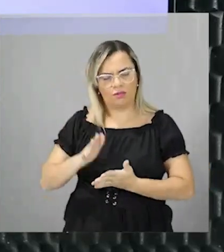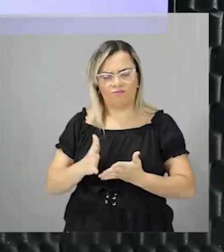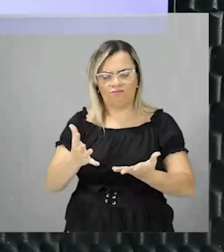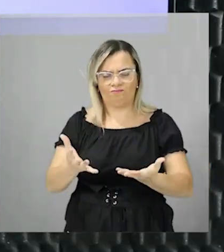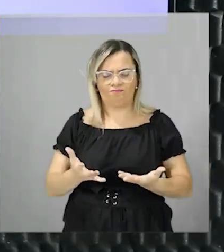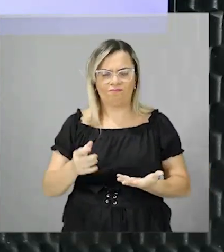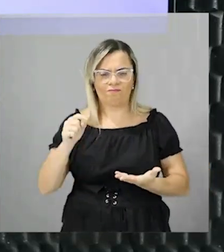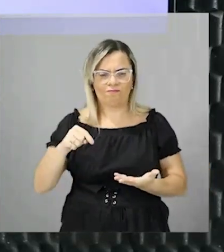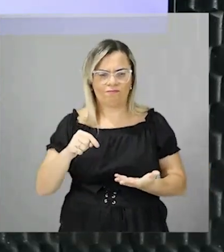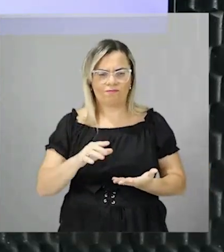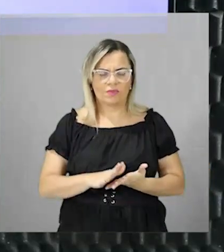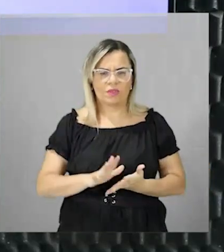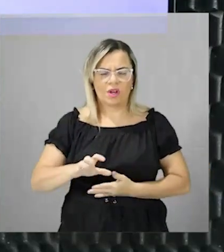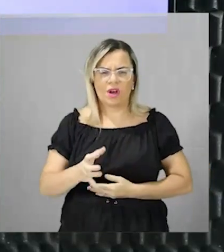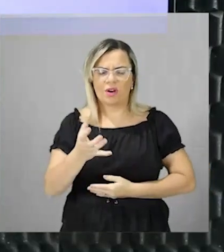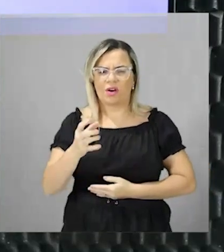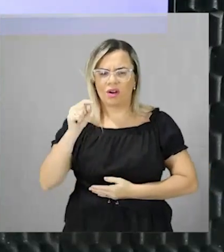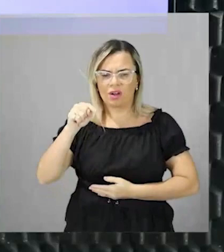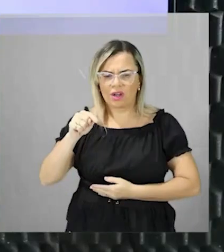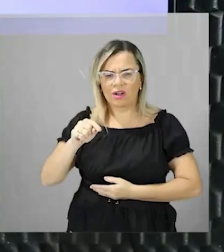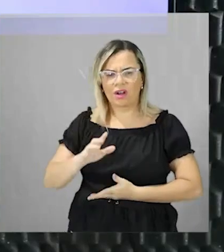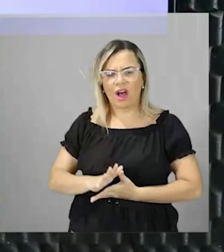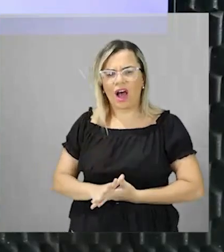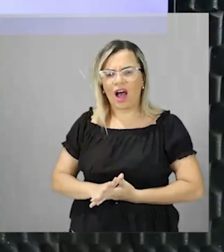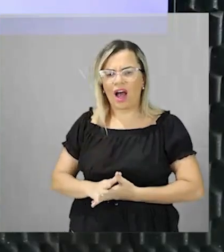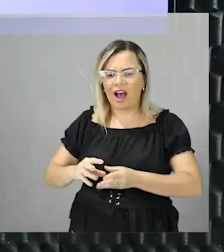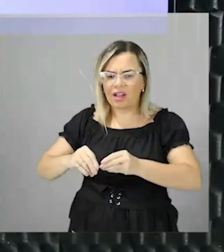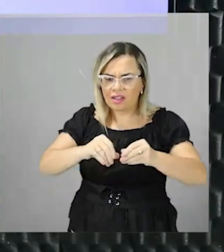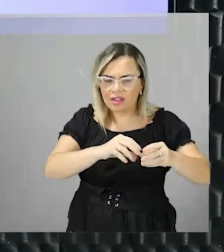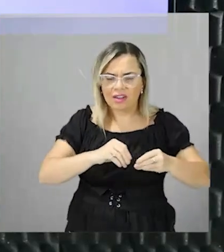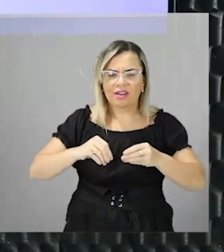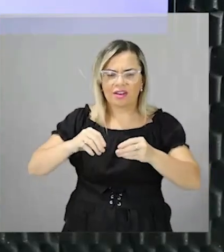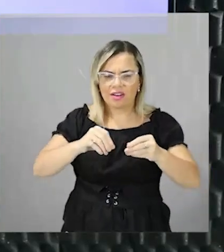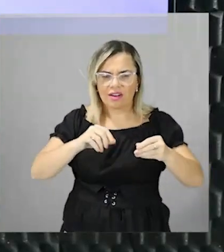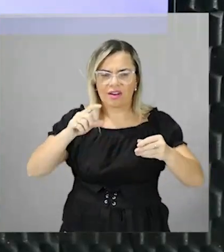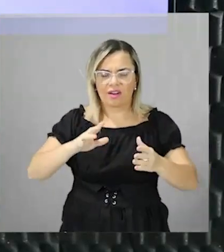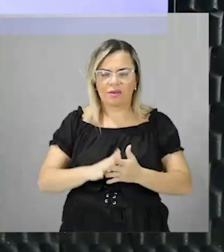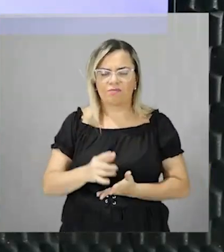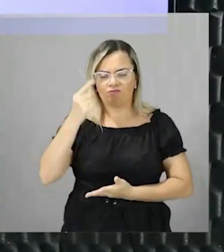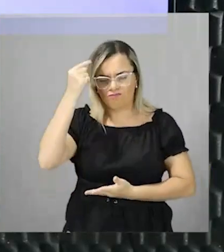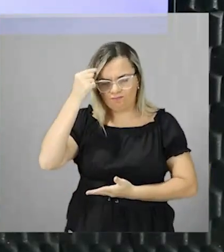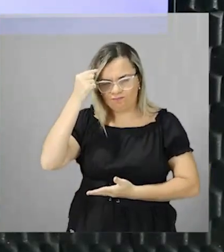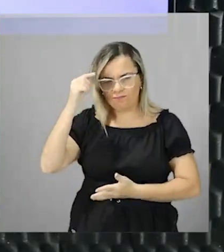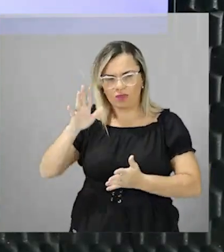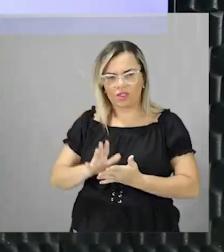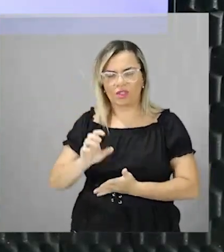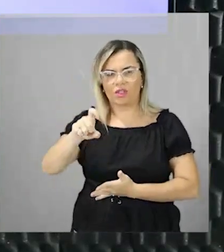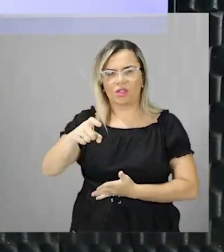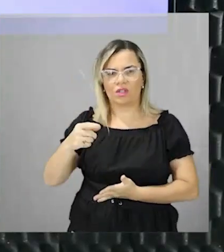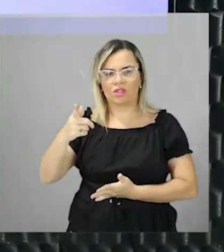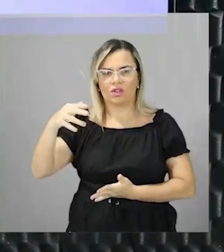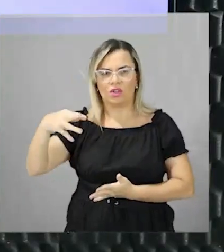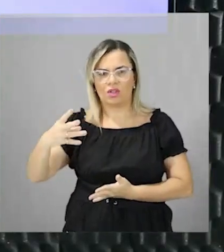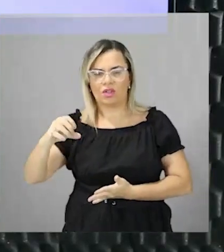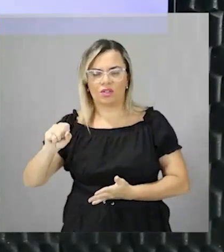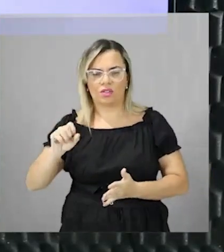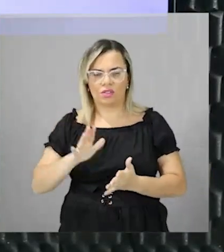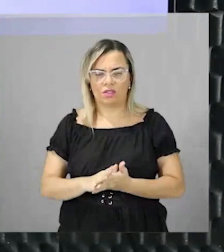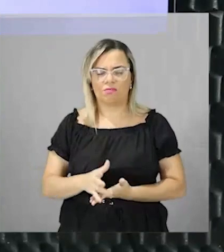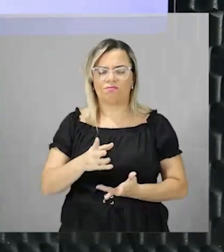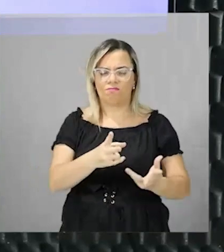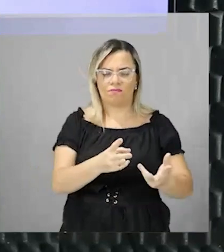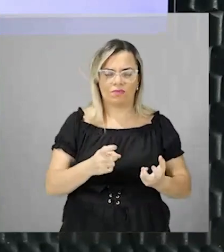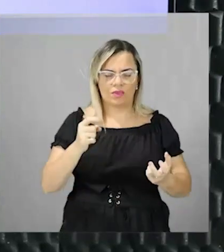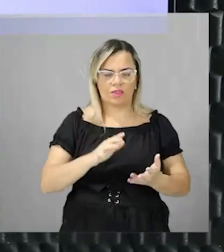galera, que o que está acontecendo é na superfície. Então, eu estou me falando aqui de um agente exógeno. Já deu para perceber, só ali tu